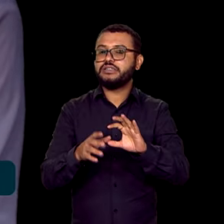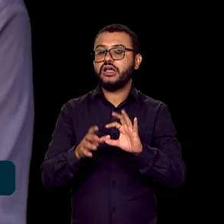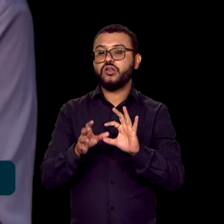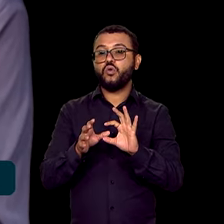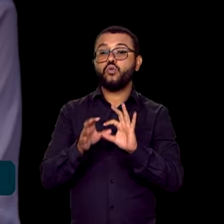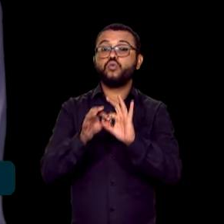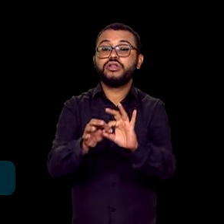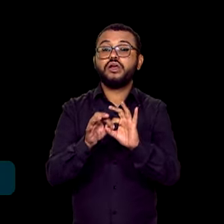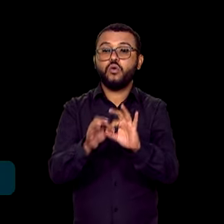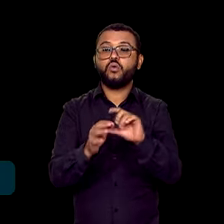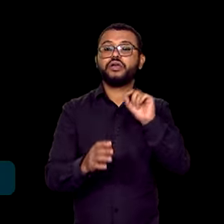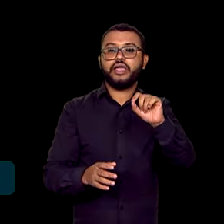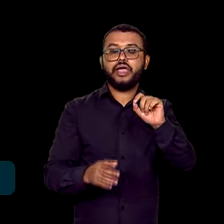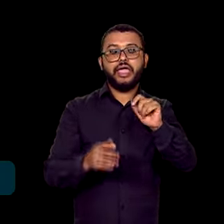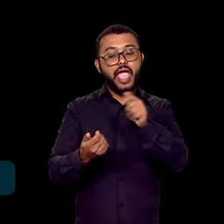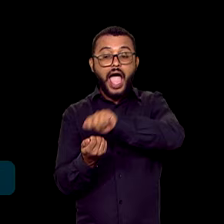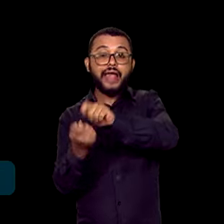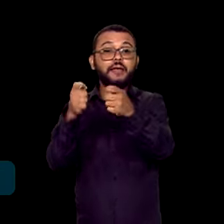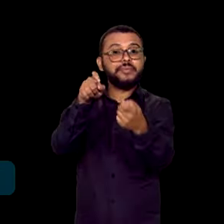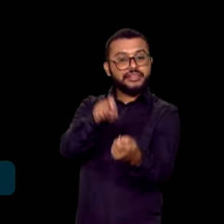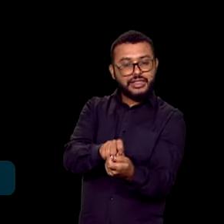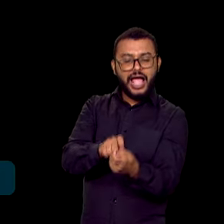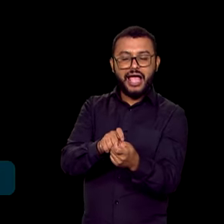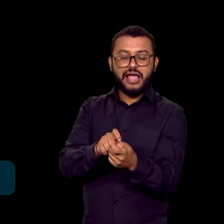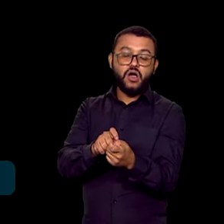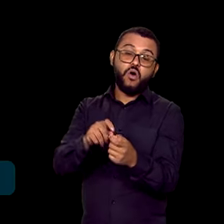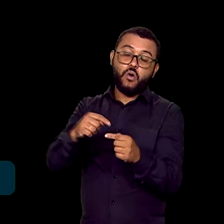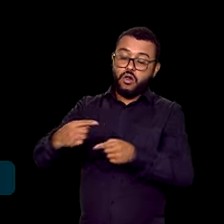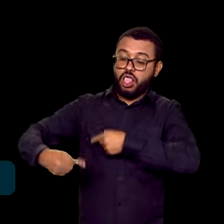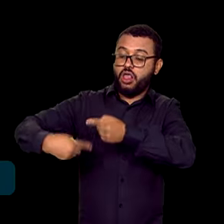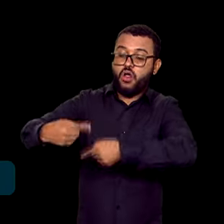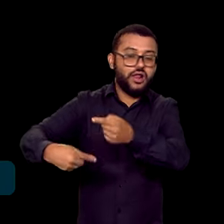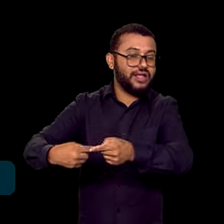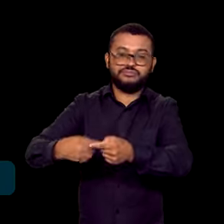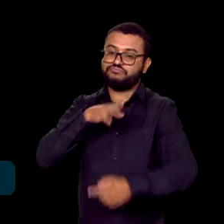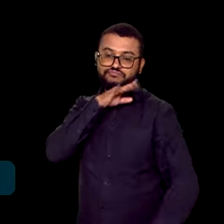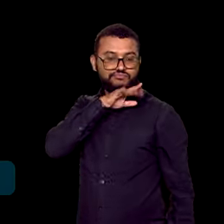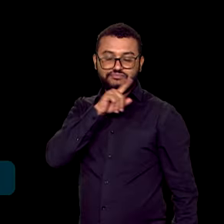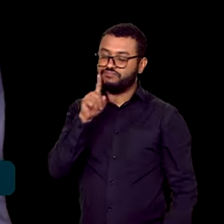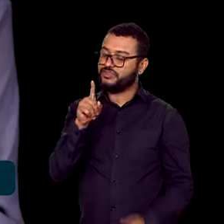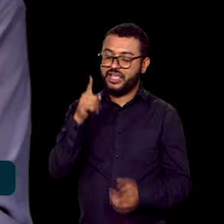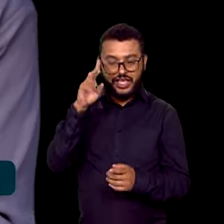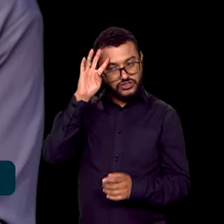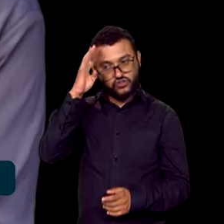tripé. Adaptação e mitigação não